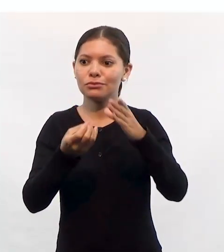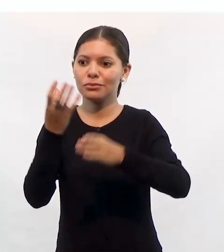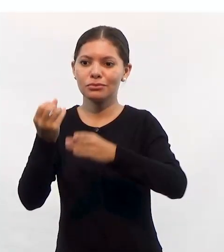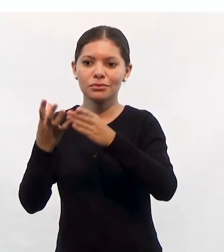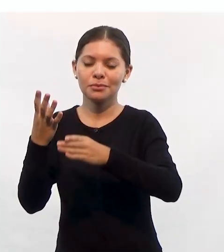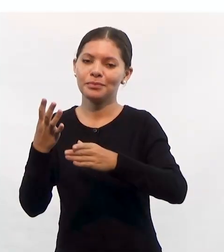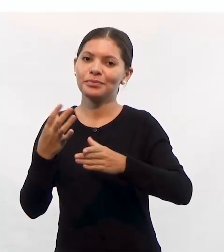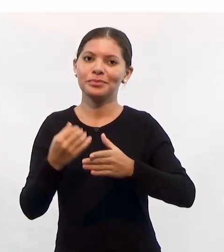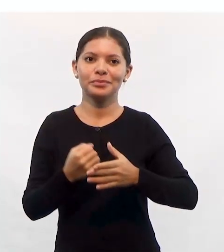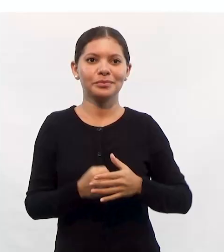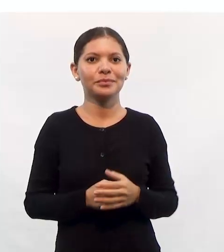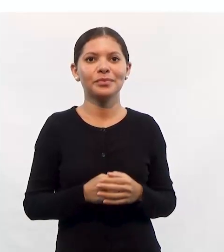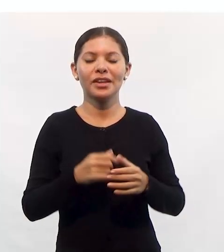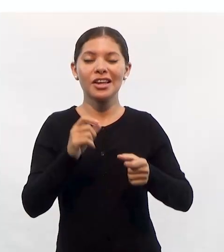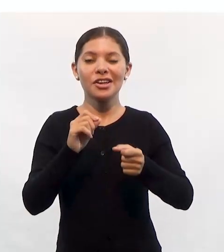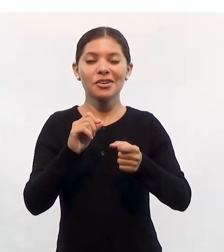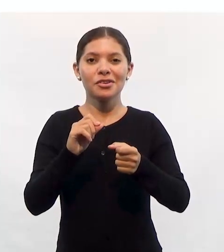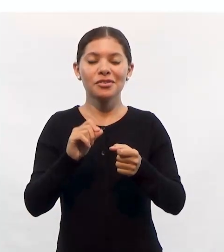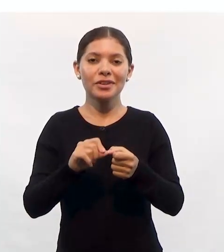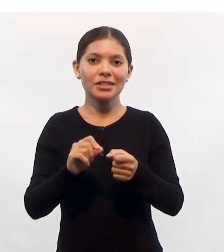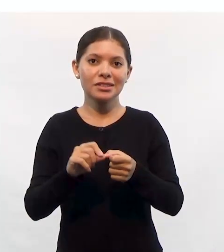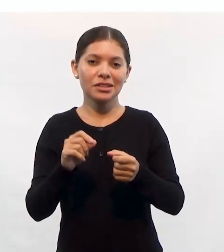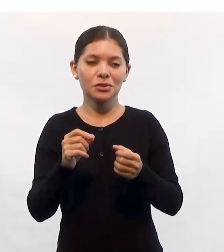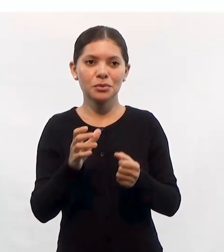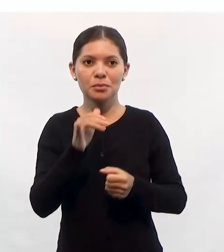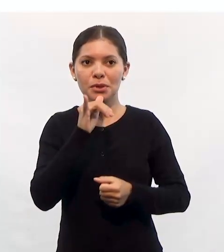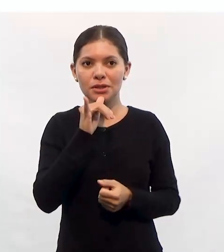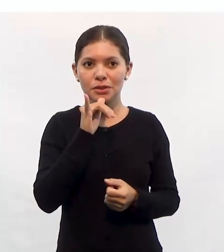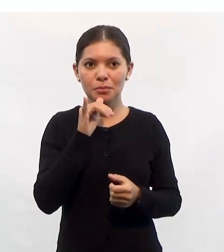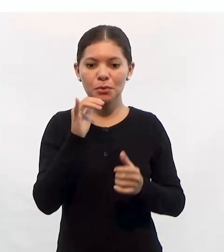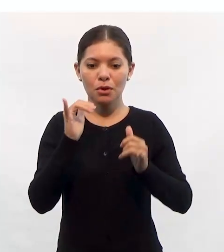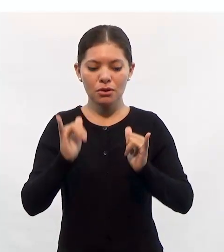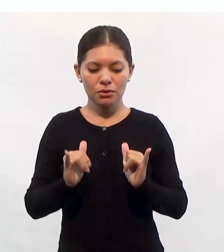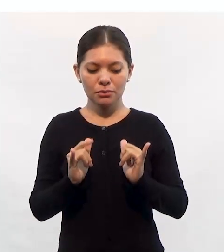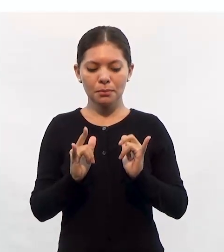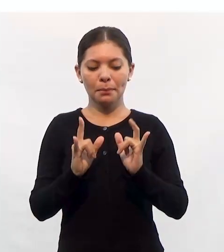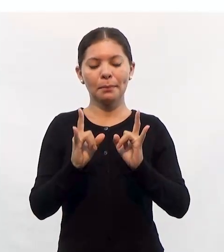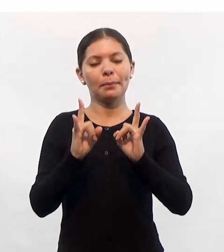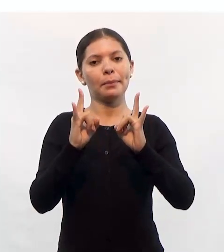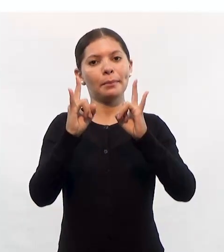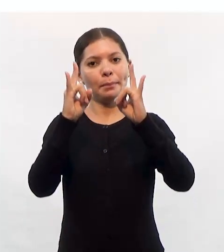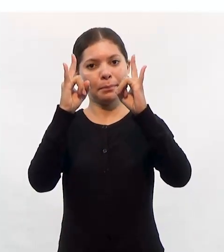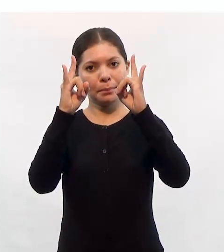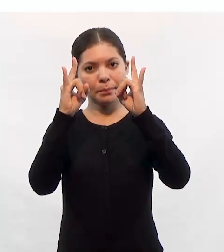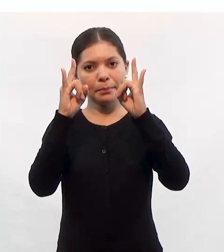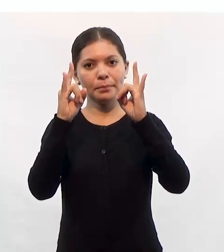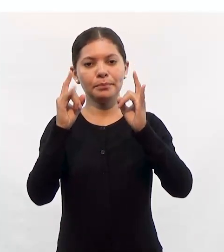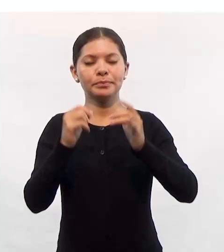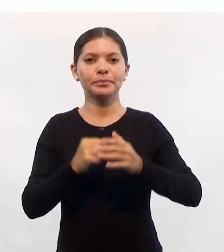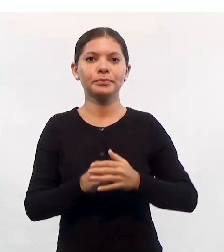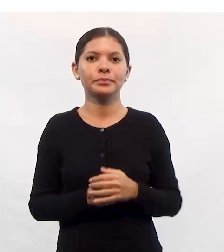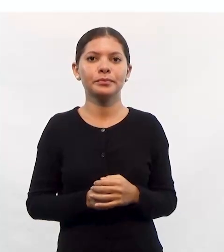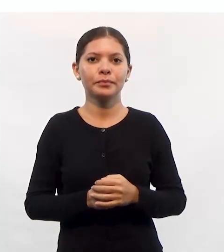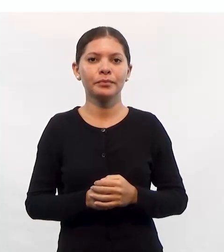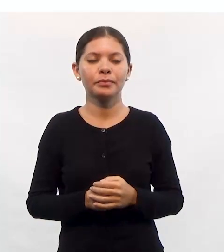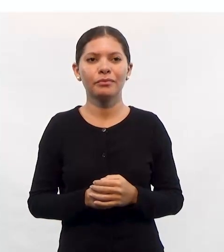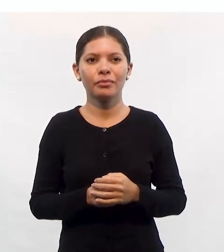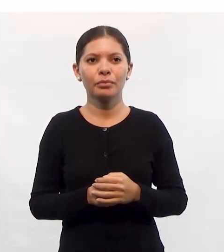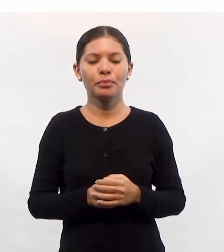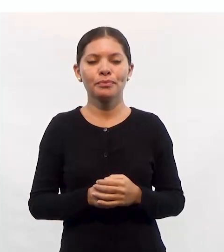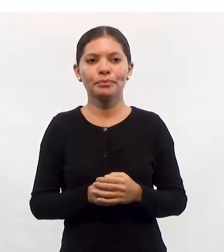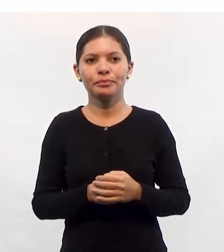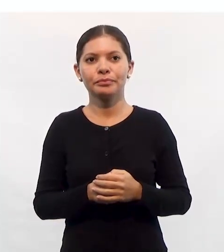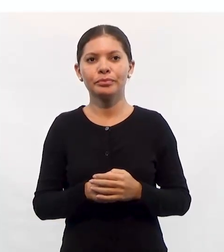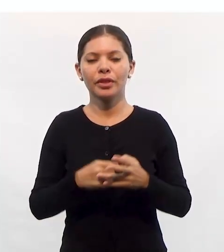mesmo tempo por exemplo A consultora que está realizando a produção de um prédio pode ter necessidade de uma betoneira em